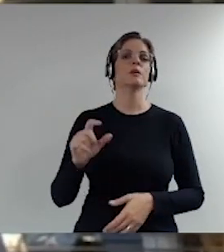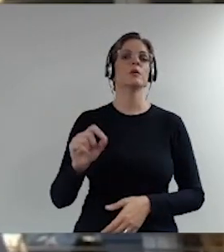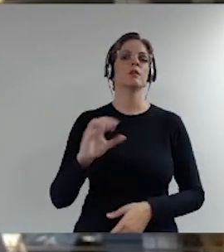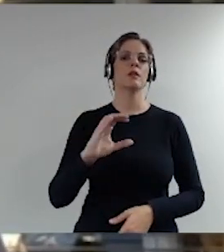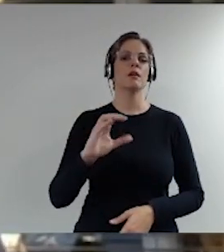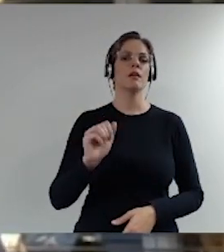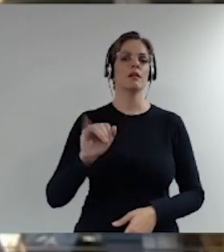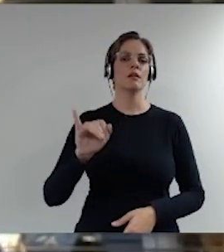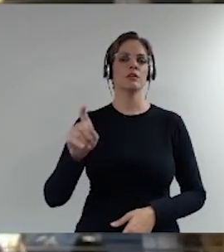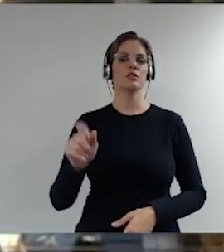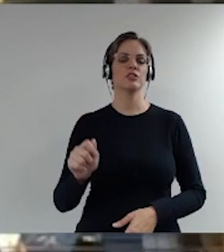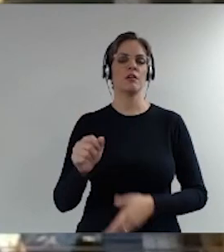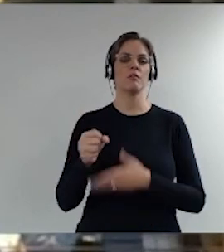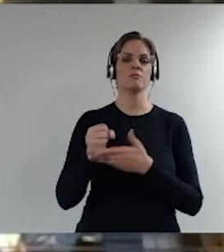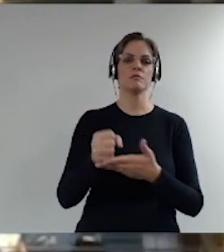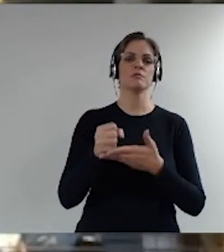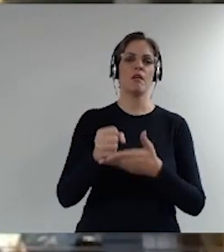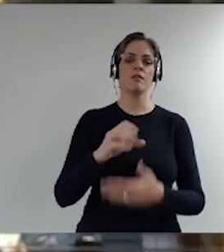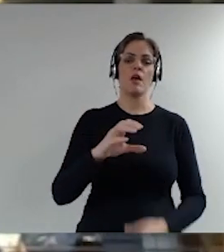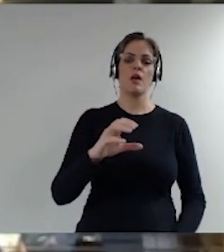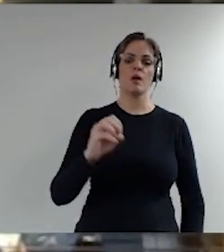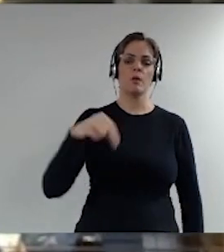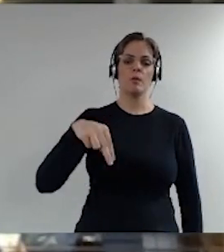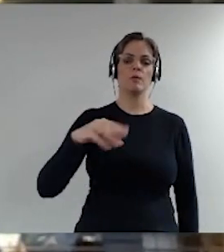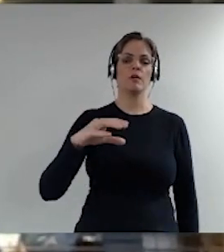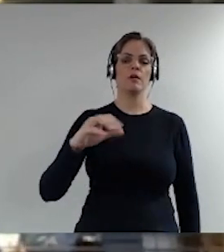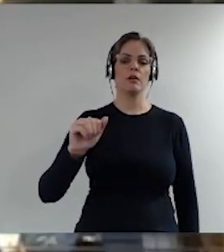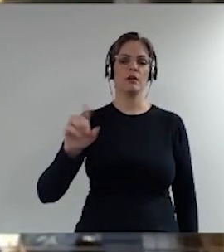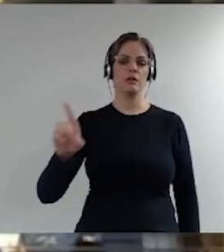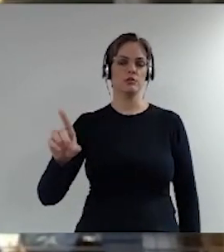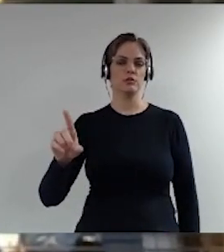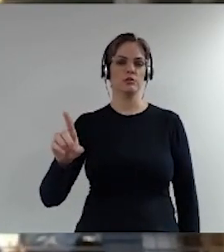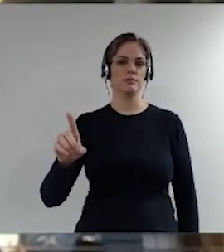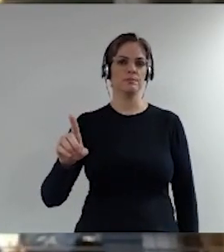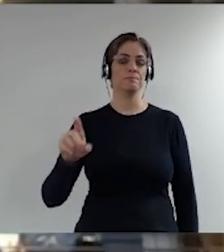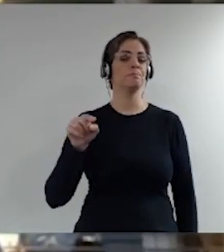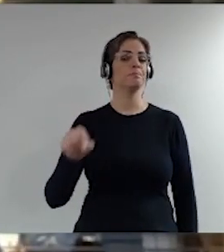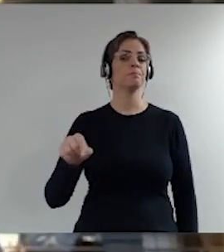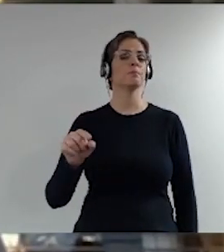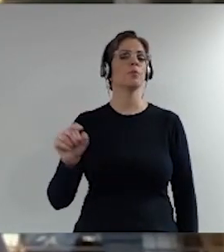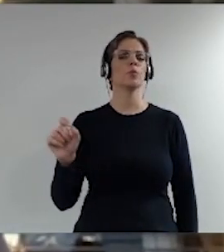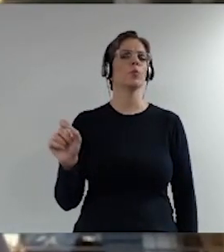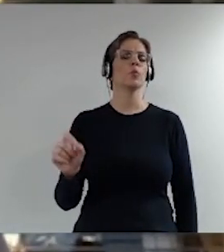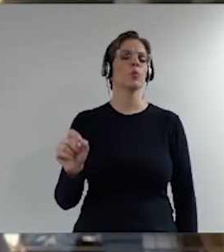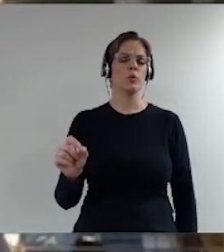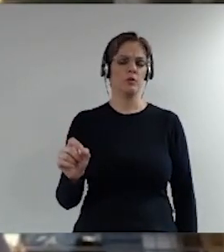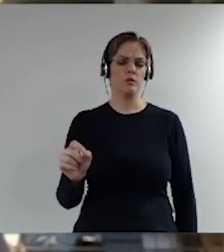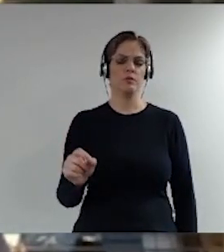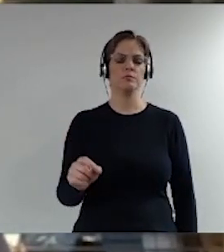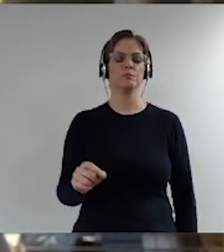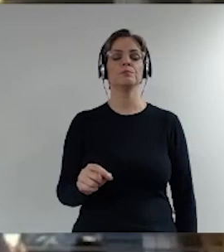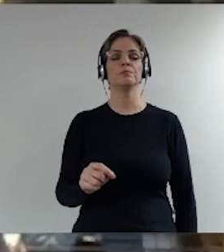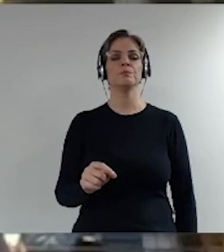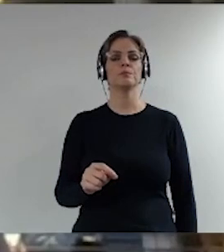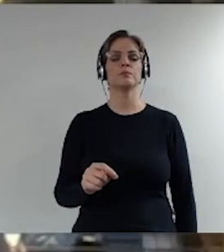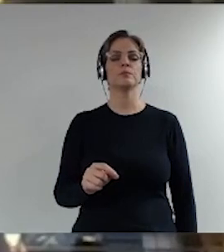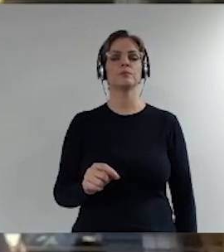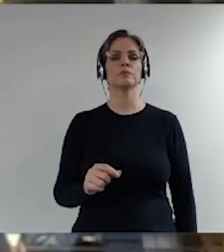do CONCAD, e aí eu falo um pouco da participação do CONCAD rapidamente, em